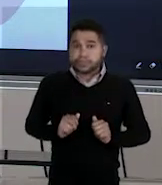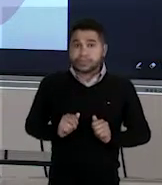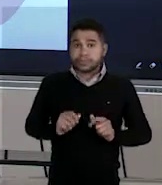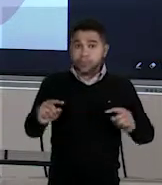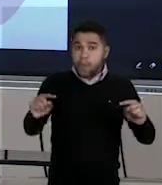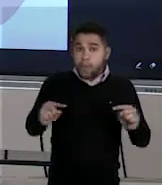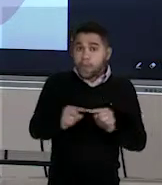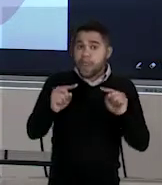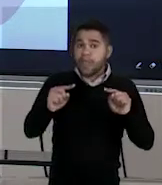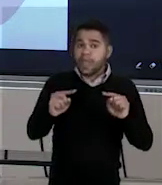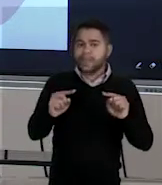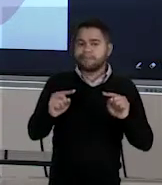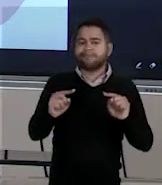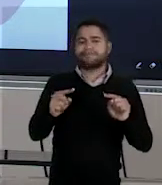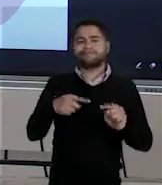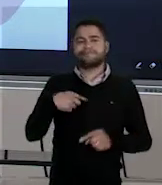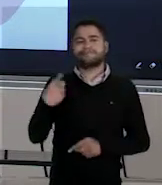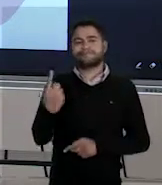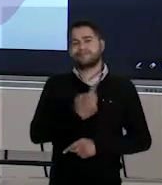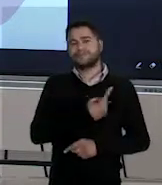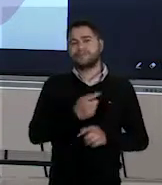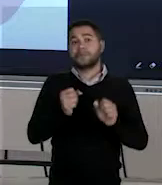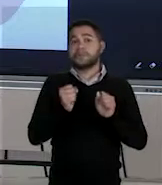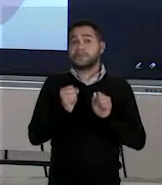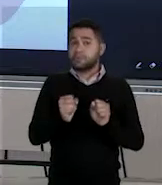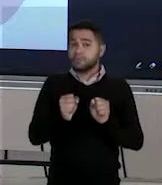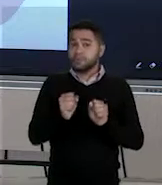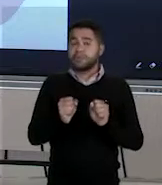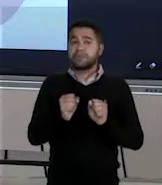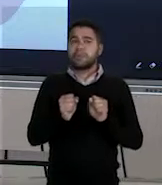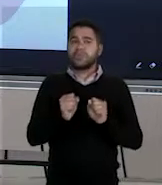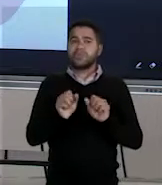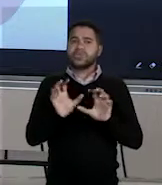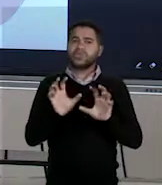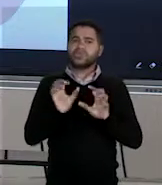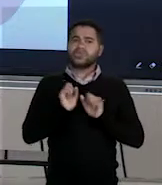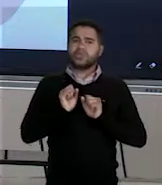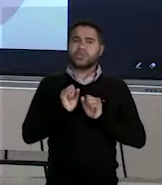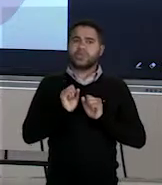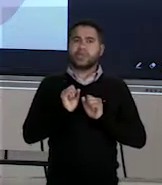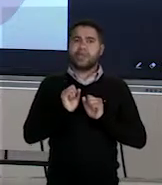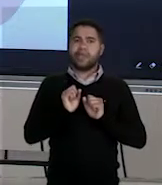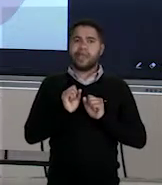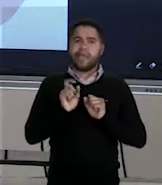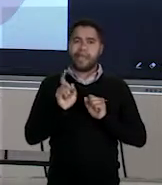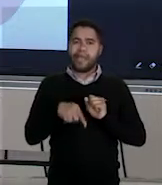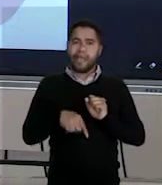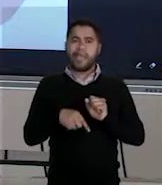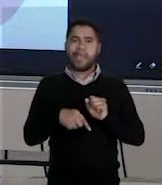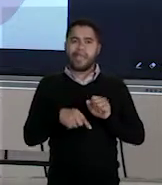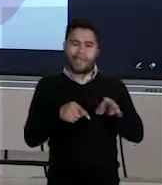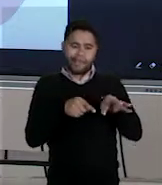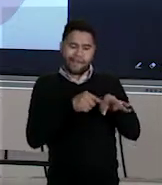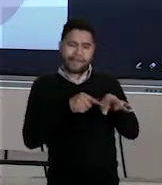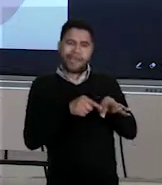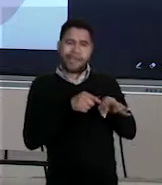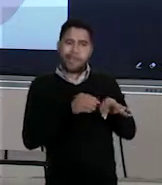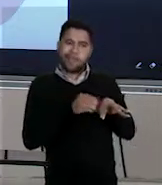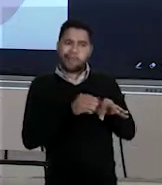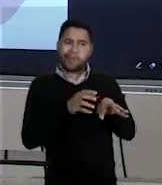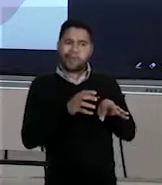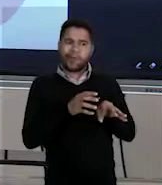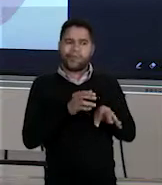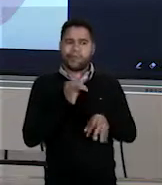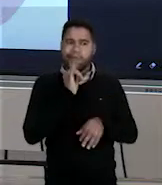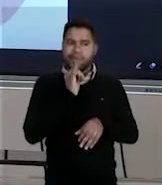forma correta, a gente pode contaminar a nossa região vaginal, causando algumas infecções. Então,